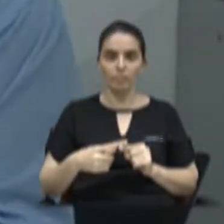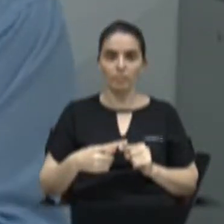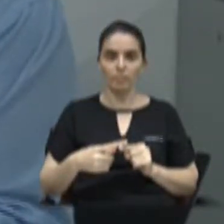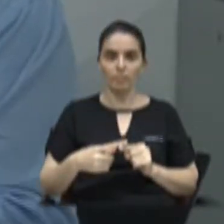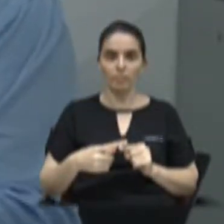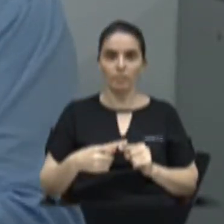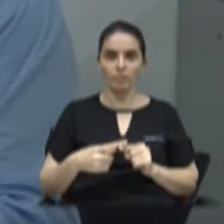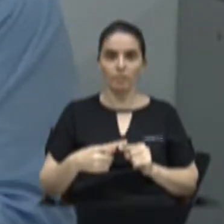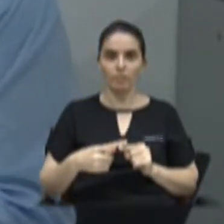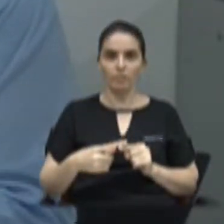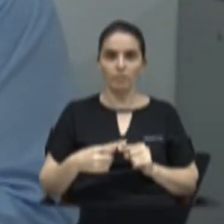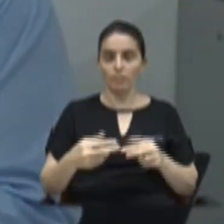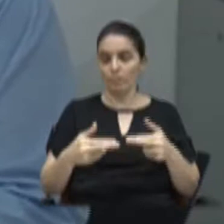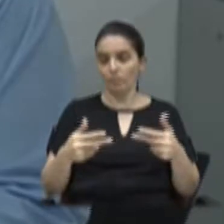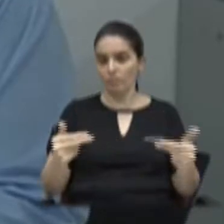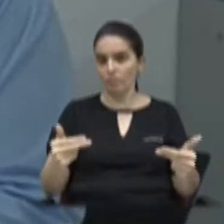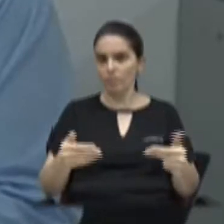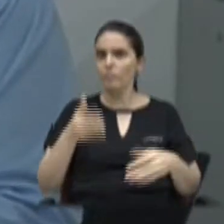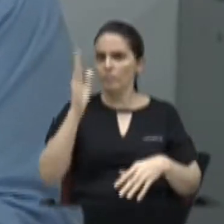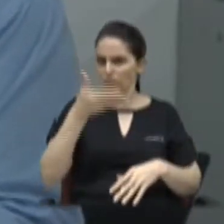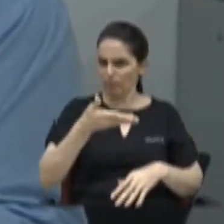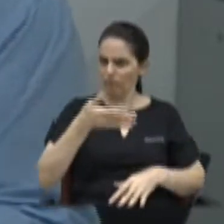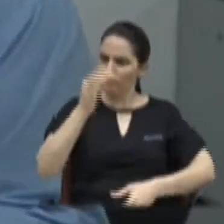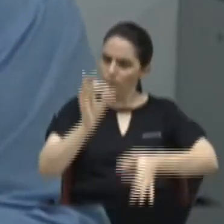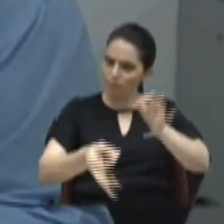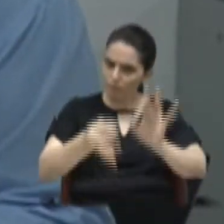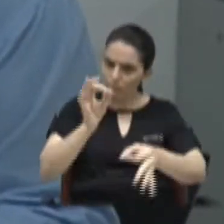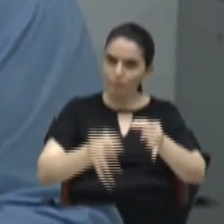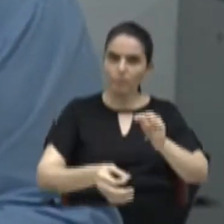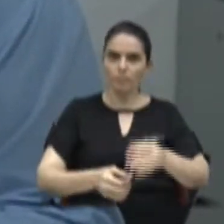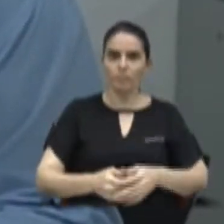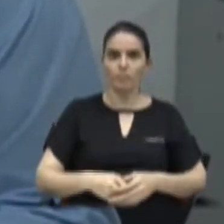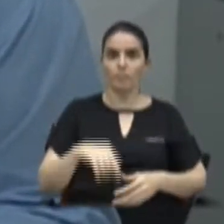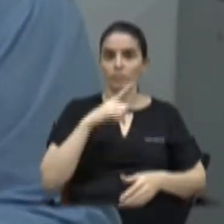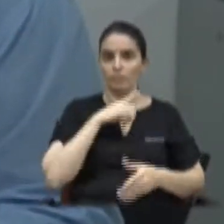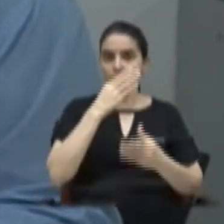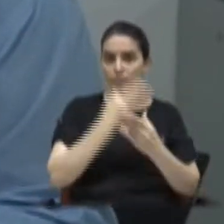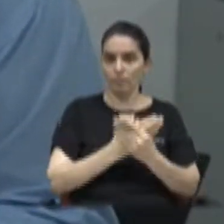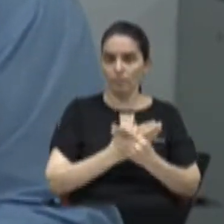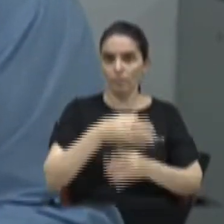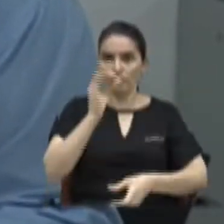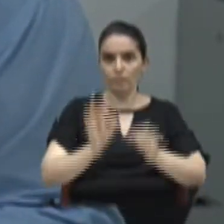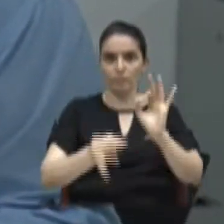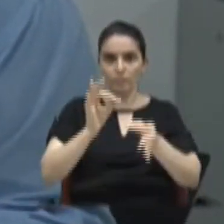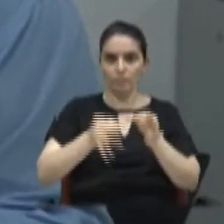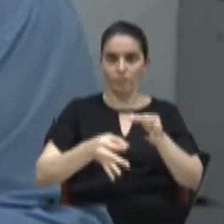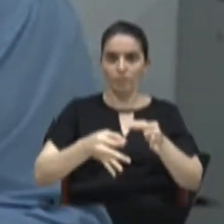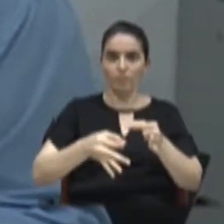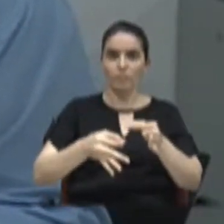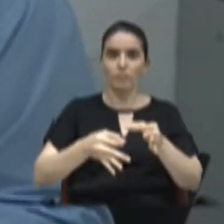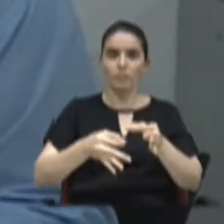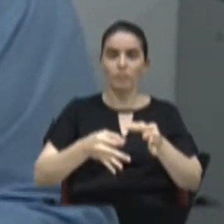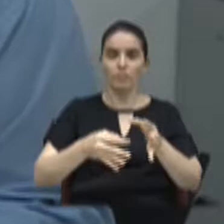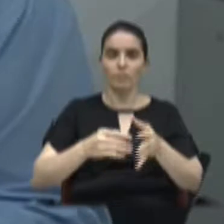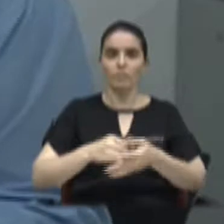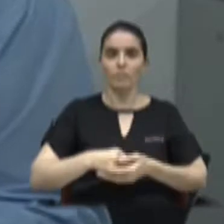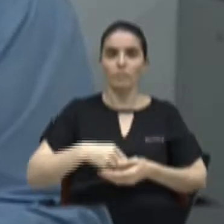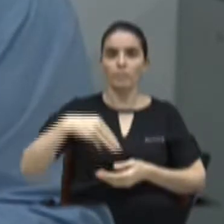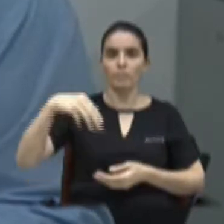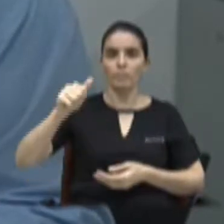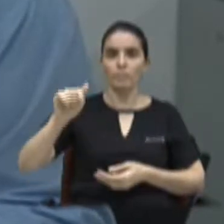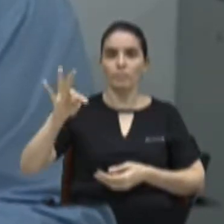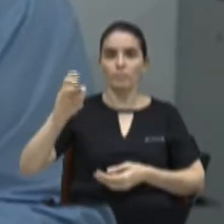ações que já foram julgadas. Nós temos uma ação aqui no Tribunal de Justiça do Mato Grosso, que